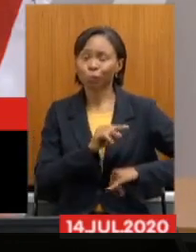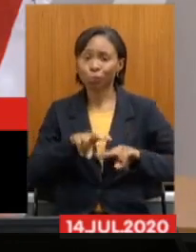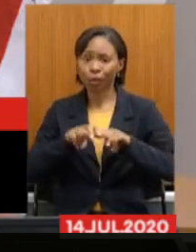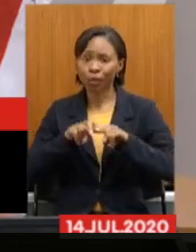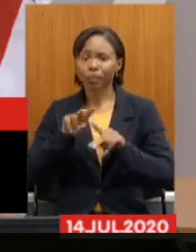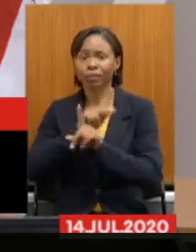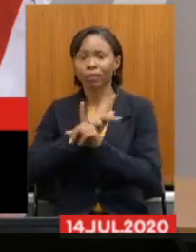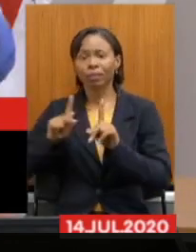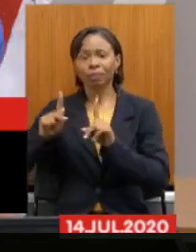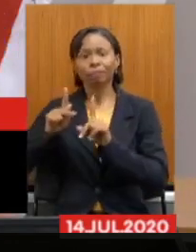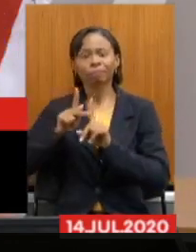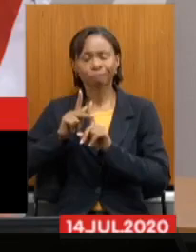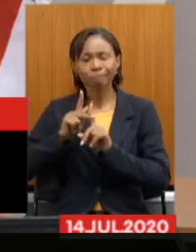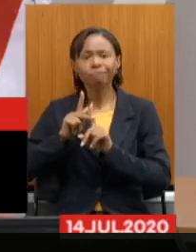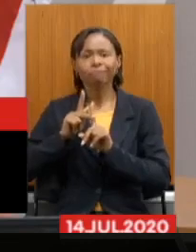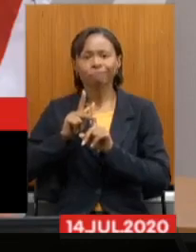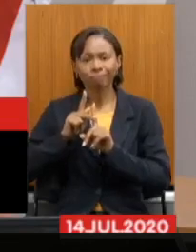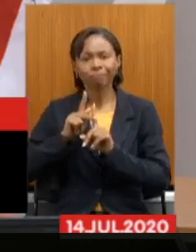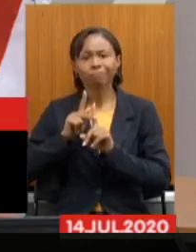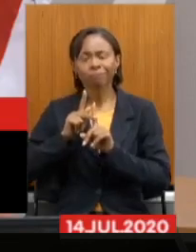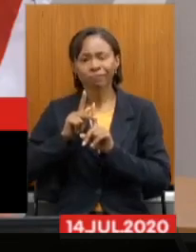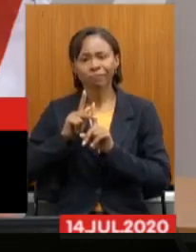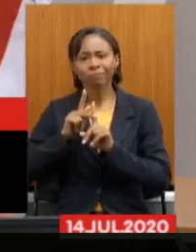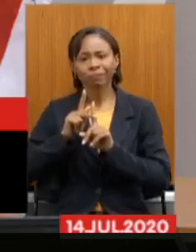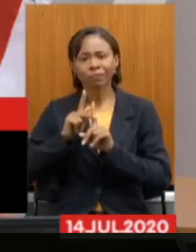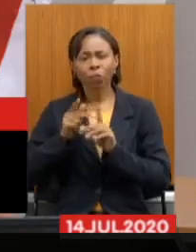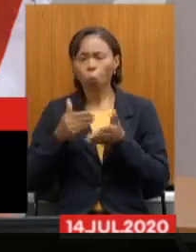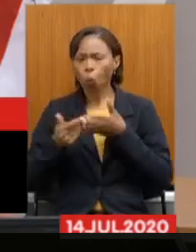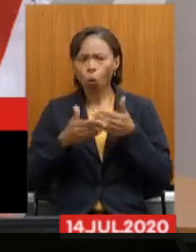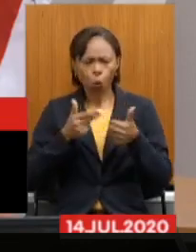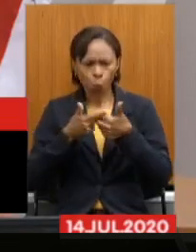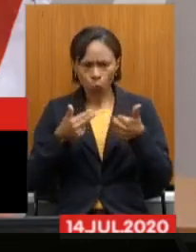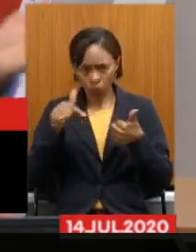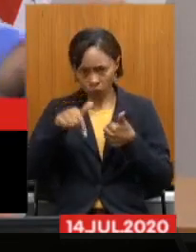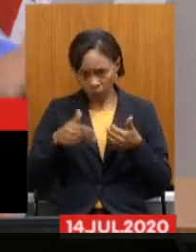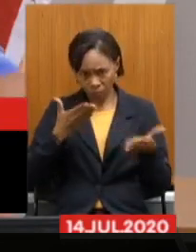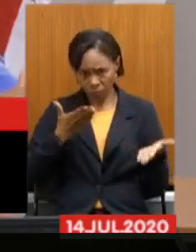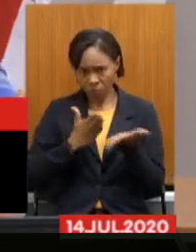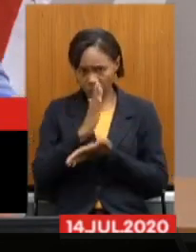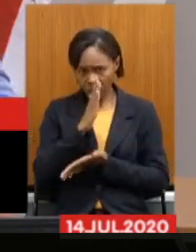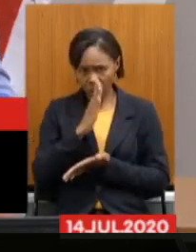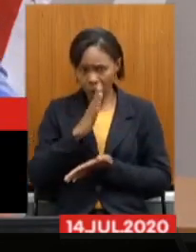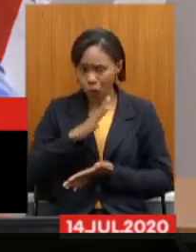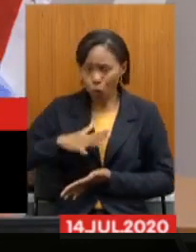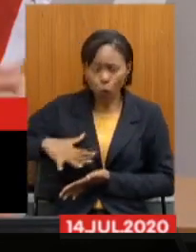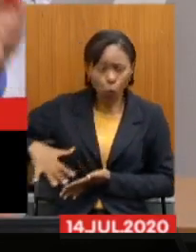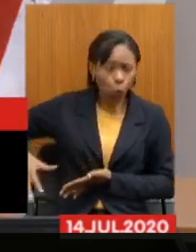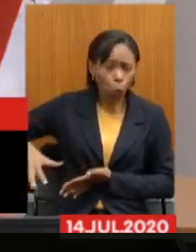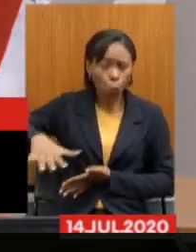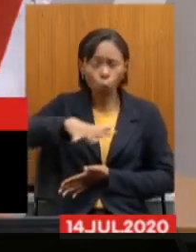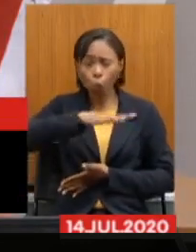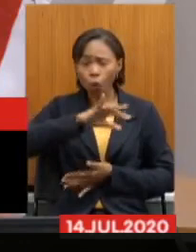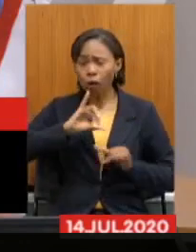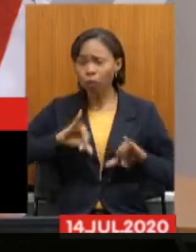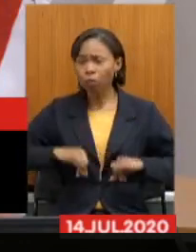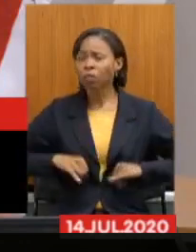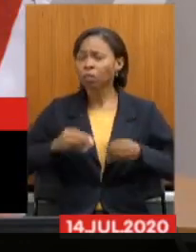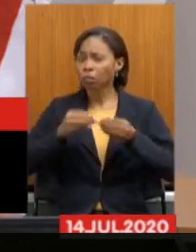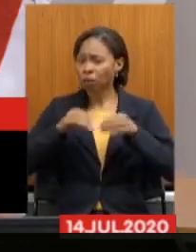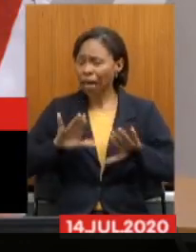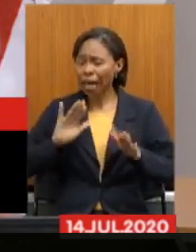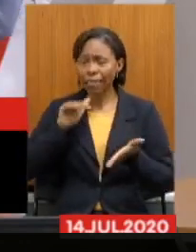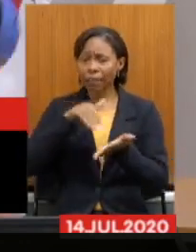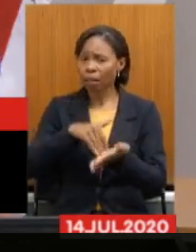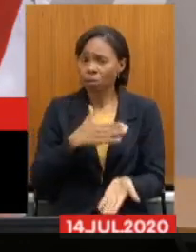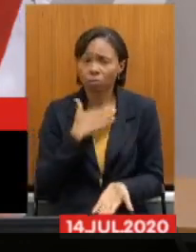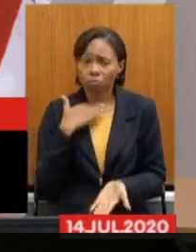Ou seja, tudo o que ocorrer aqui aprovar vai valer para todos nós, os servidores públicos. Daqui até o caixão.